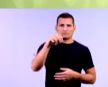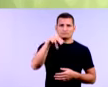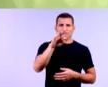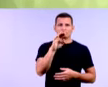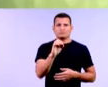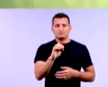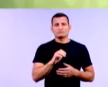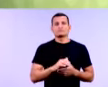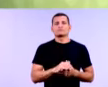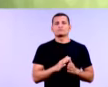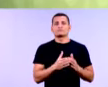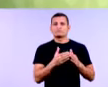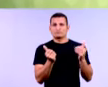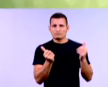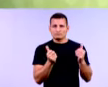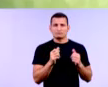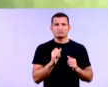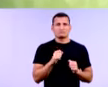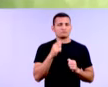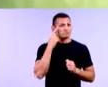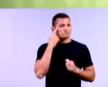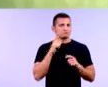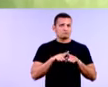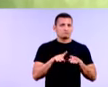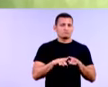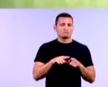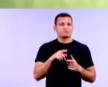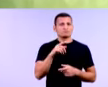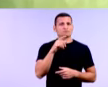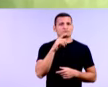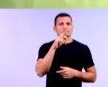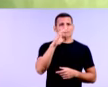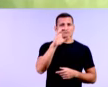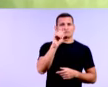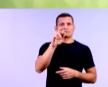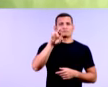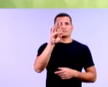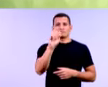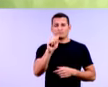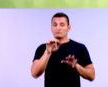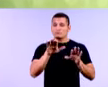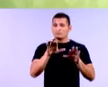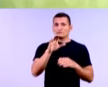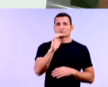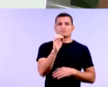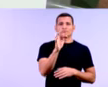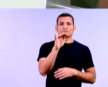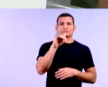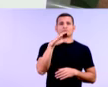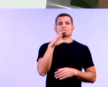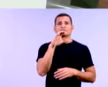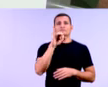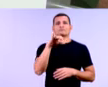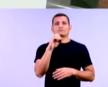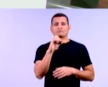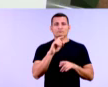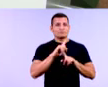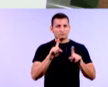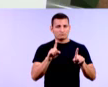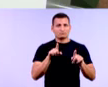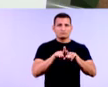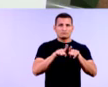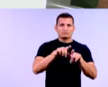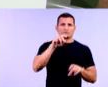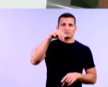carta, porém tem que ver qual é o objetivo. Mas ofício, não. Ofício, e nem memorando, e né? nem memorando. Memorando